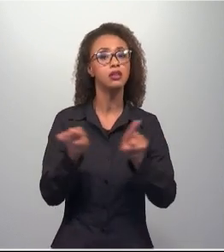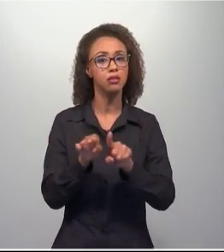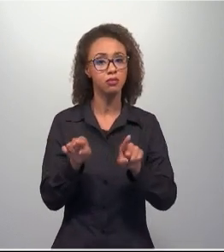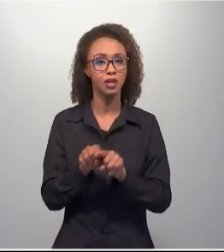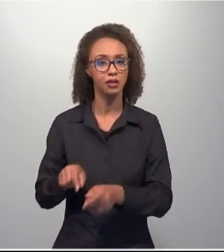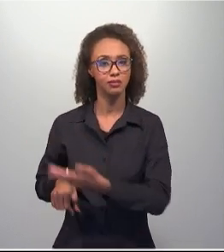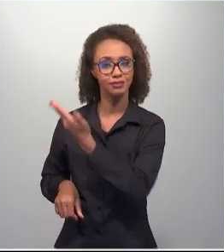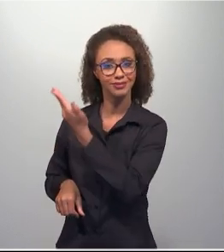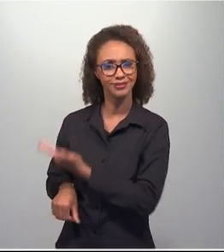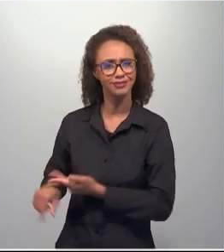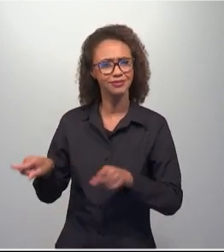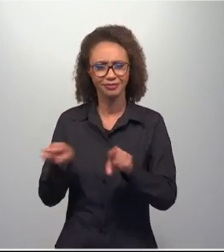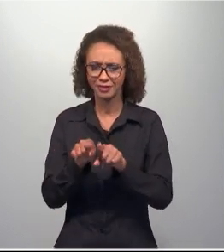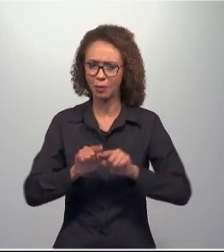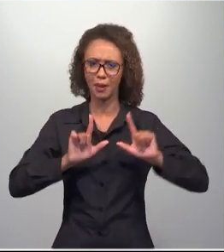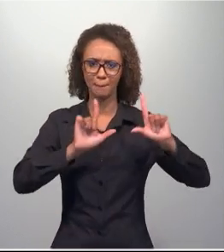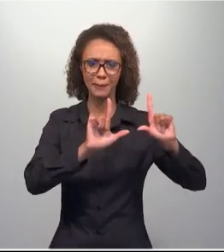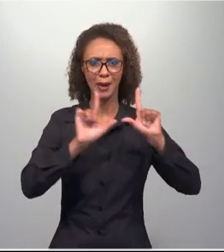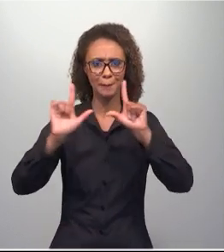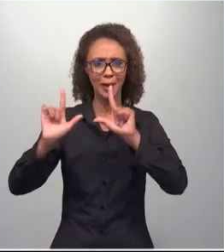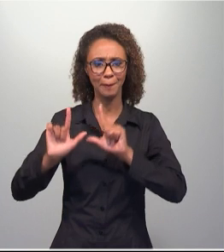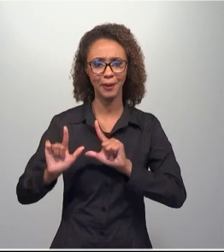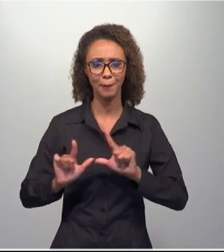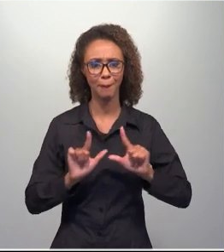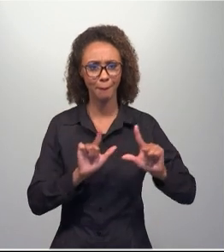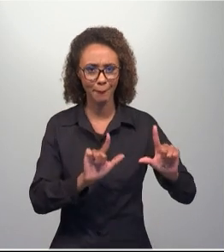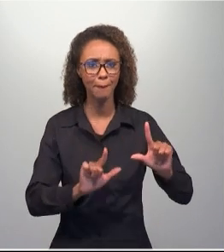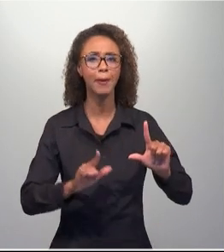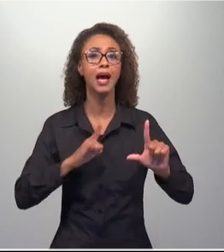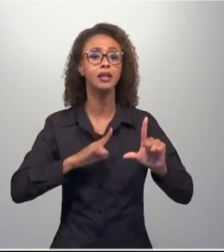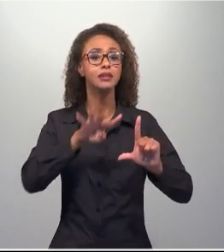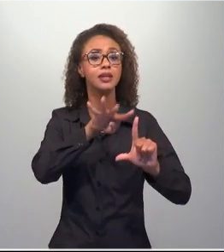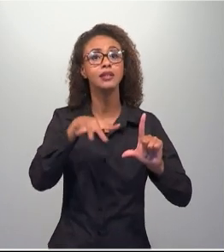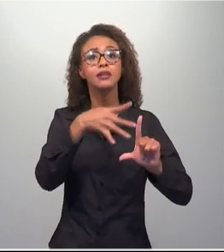de de quadrinhos e suas tabelas características